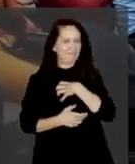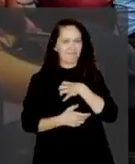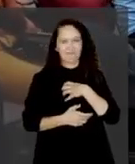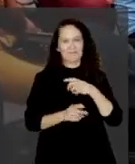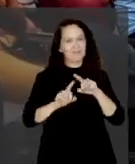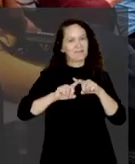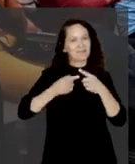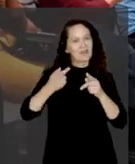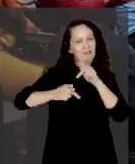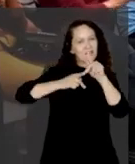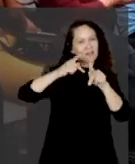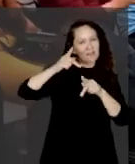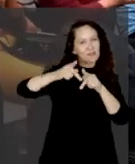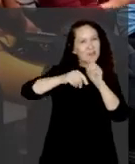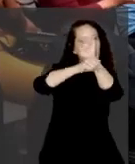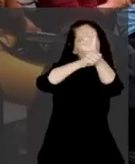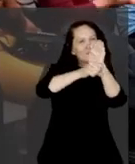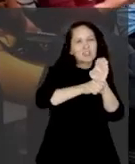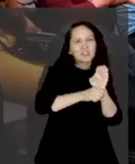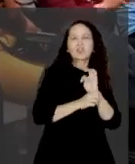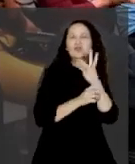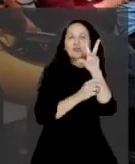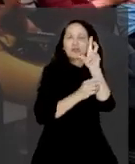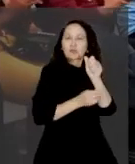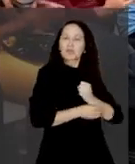Obrigado, Carlinhos.